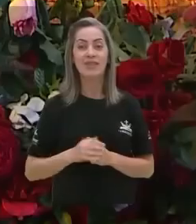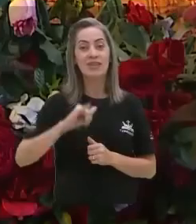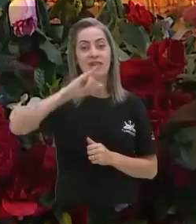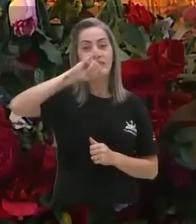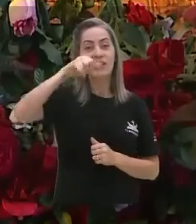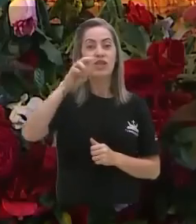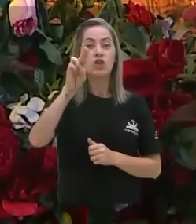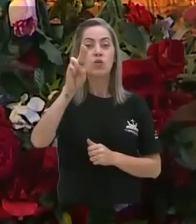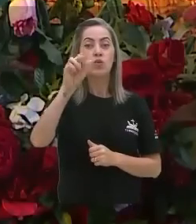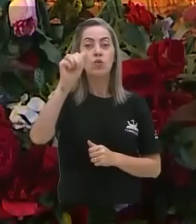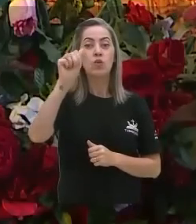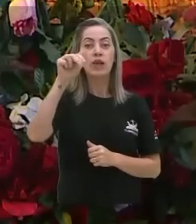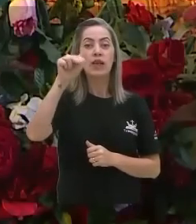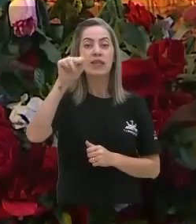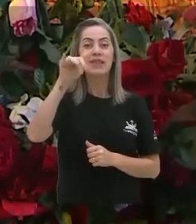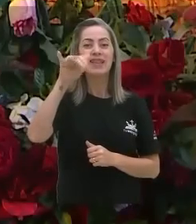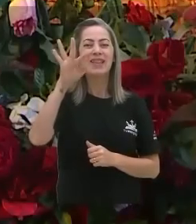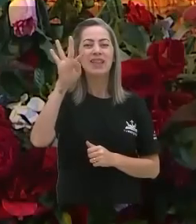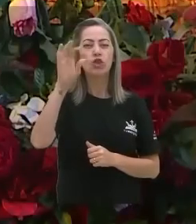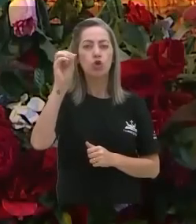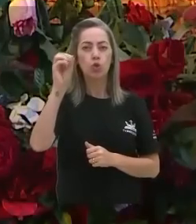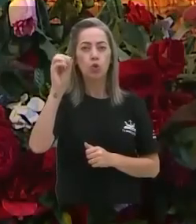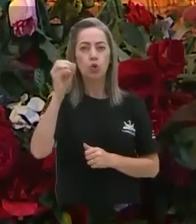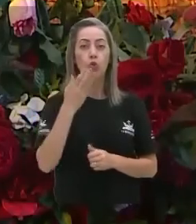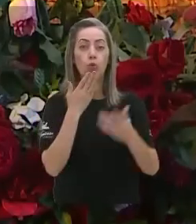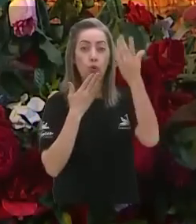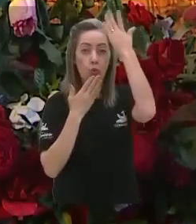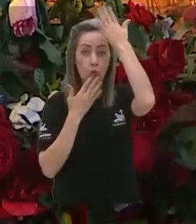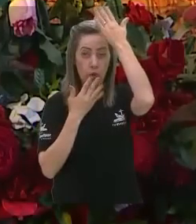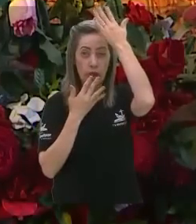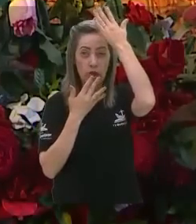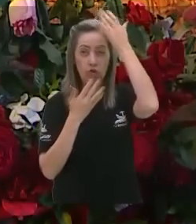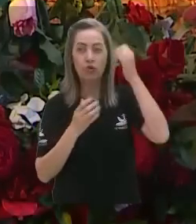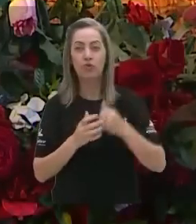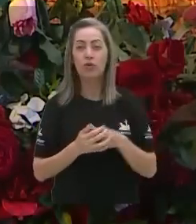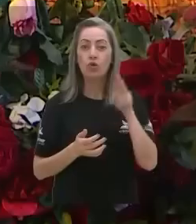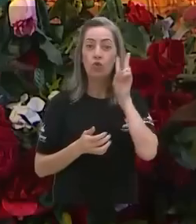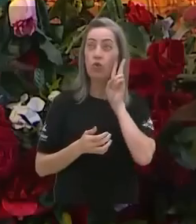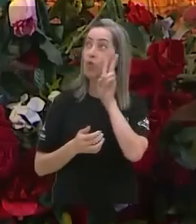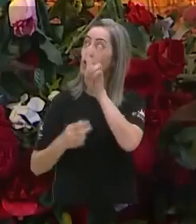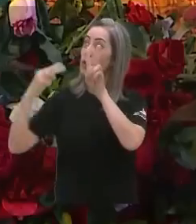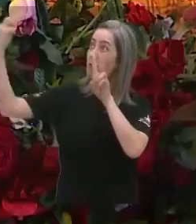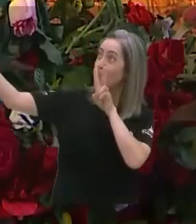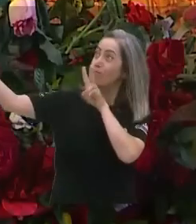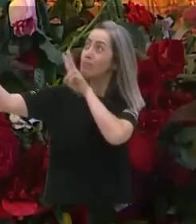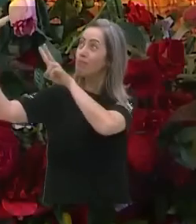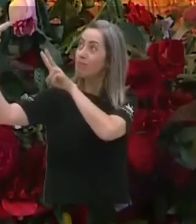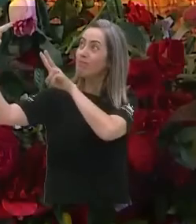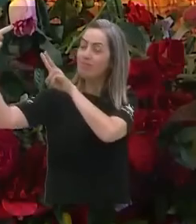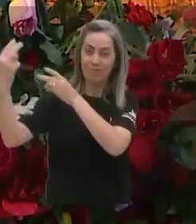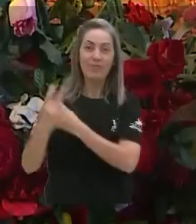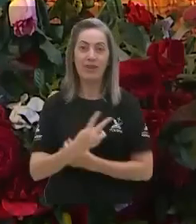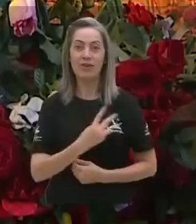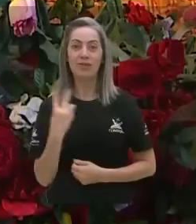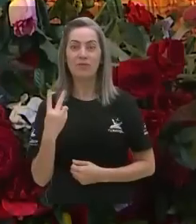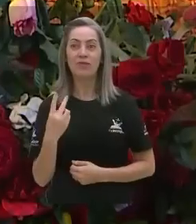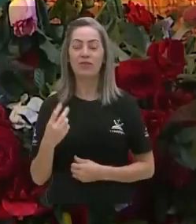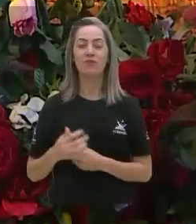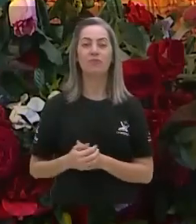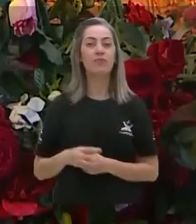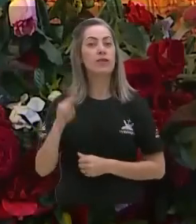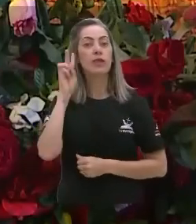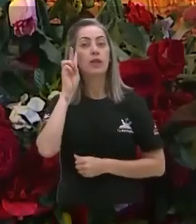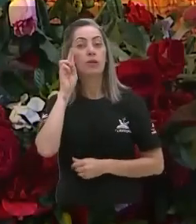Juanito, São Juan Diego, o índio, com o olhar fixado na Virgem,